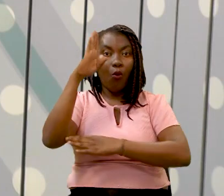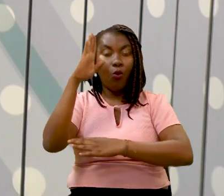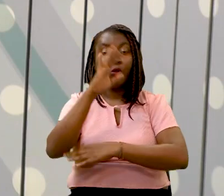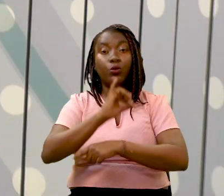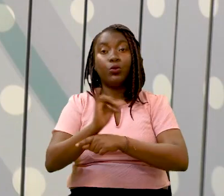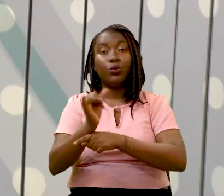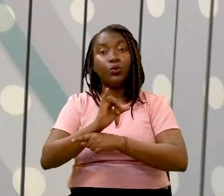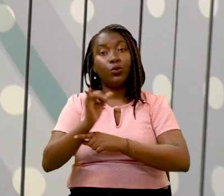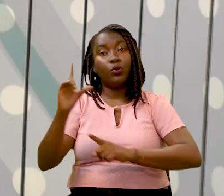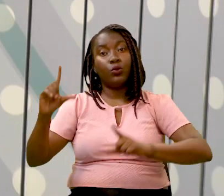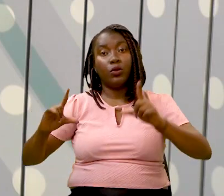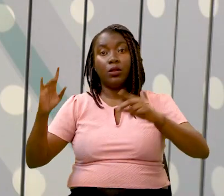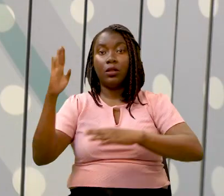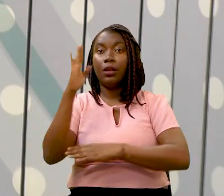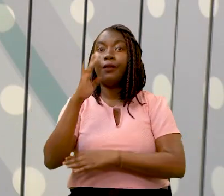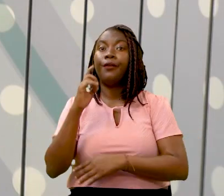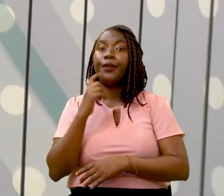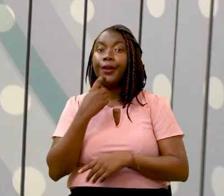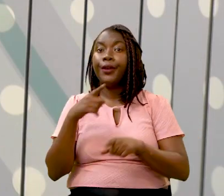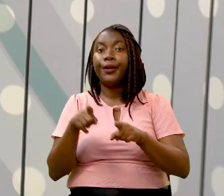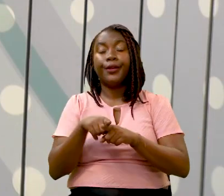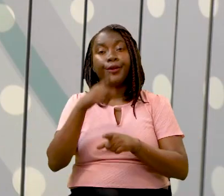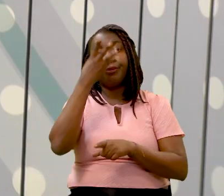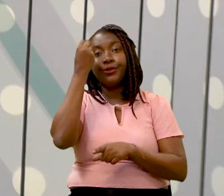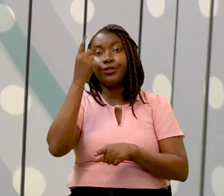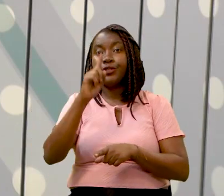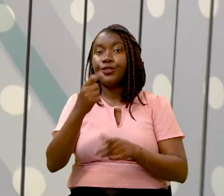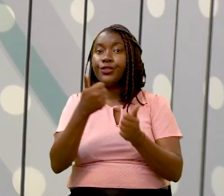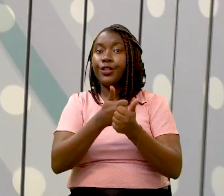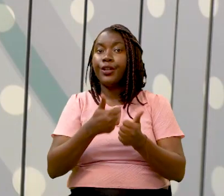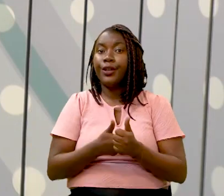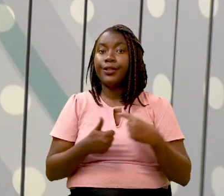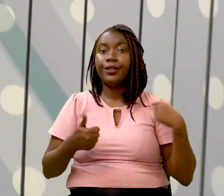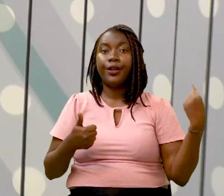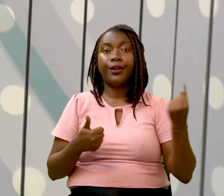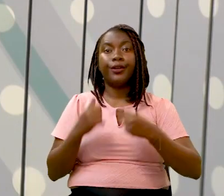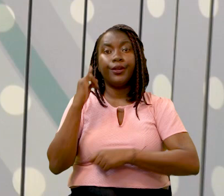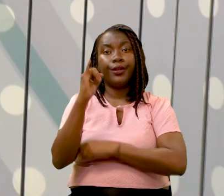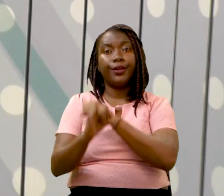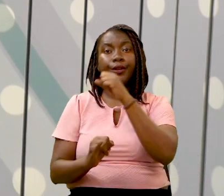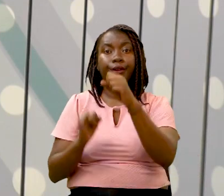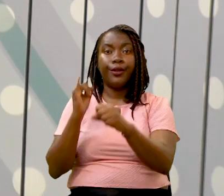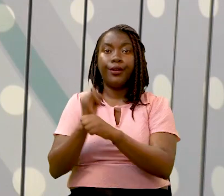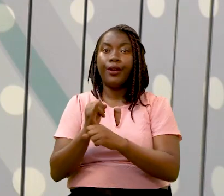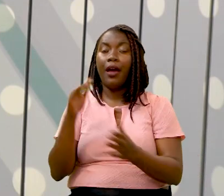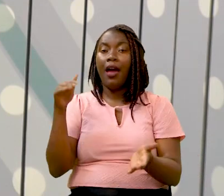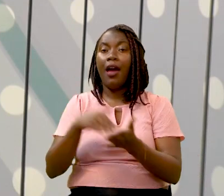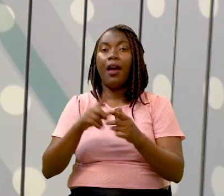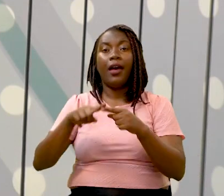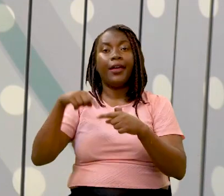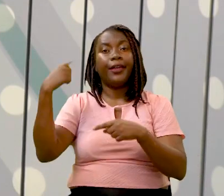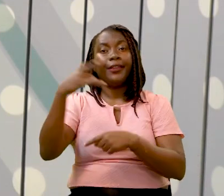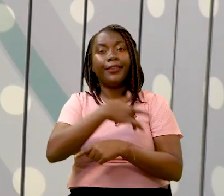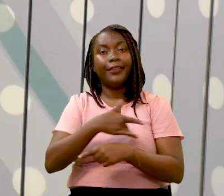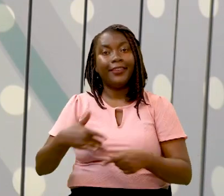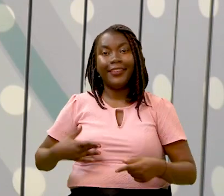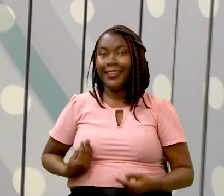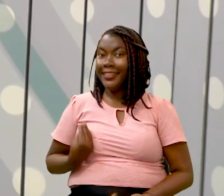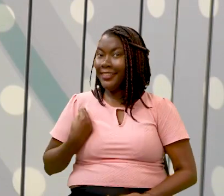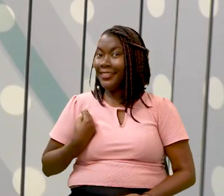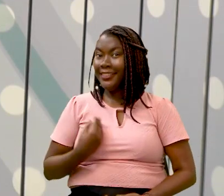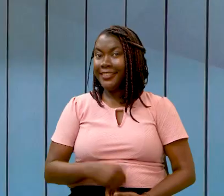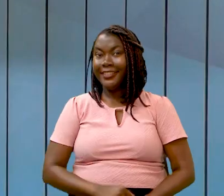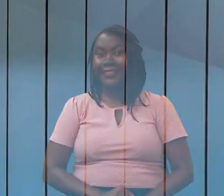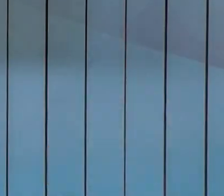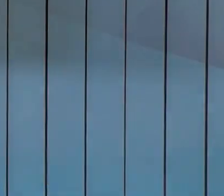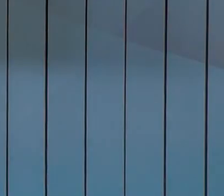no YouTube da TV Câmara Campinas e não esqueça de nos acompanhar nas redes sociais. Até o próximo Saúde é Vida!